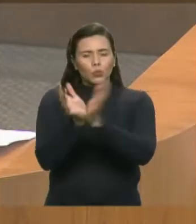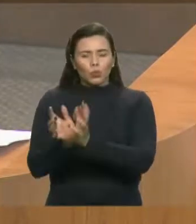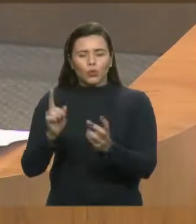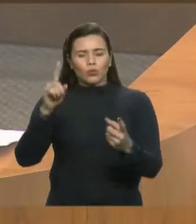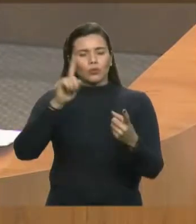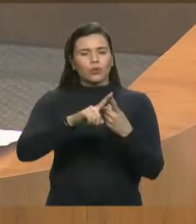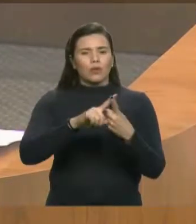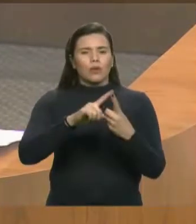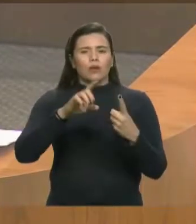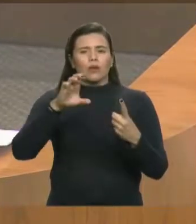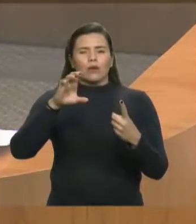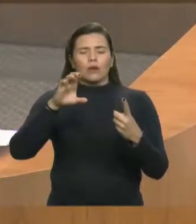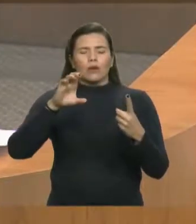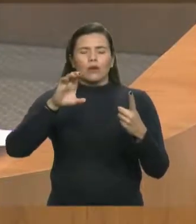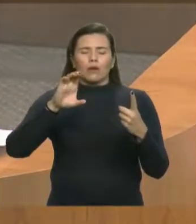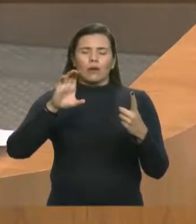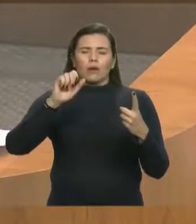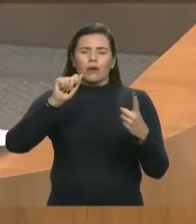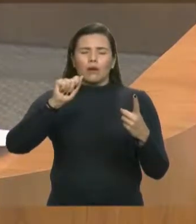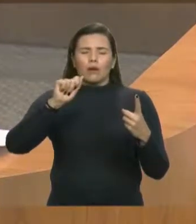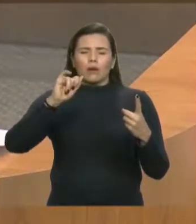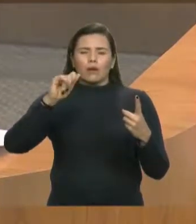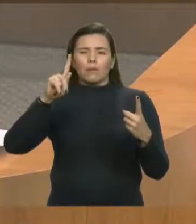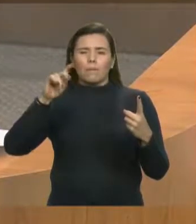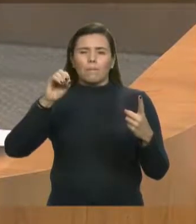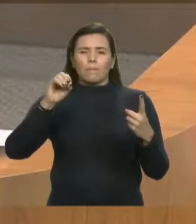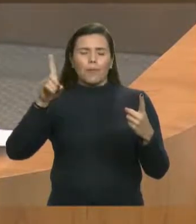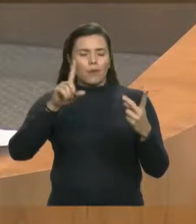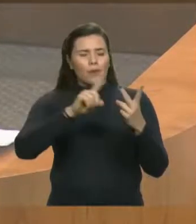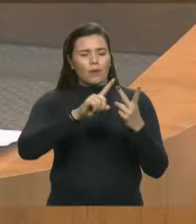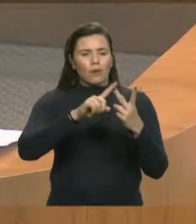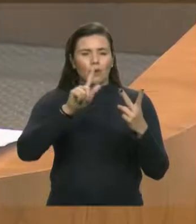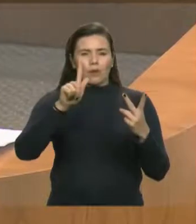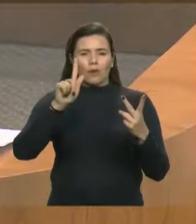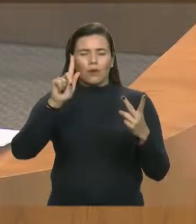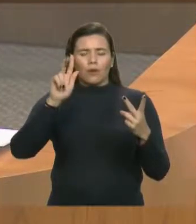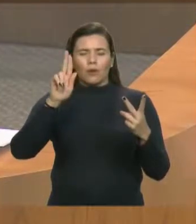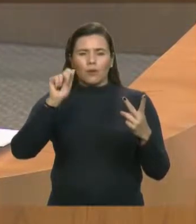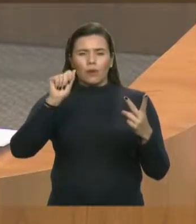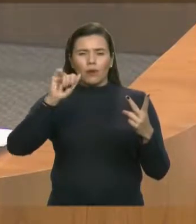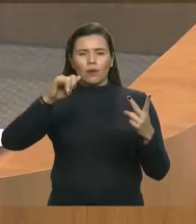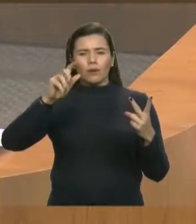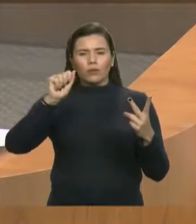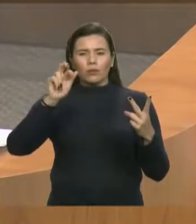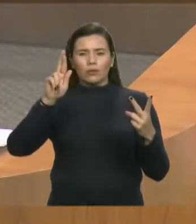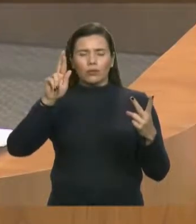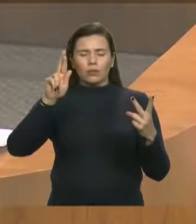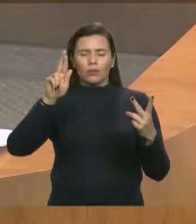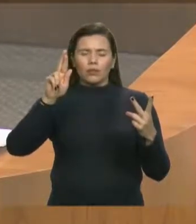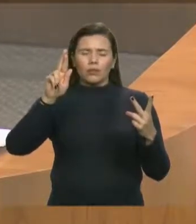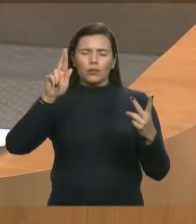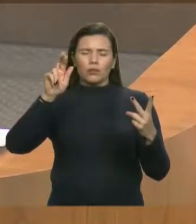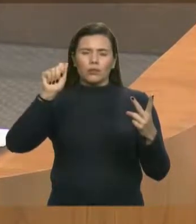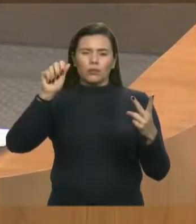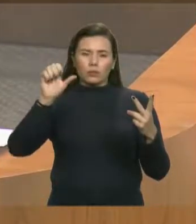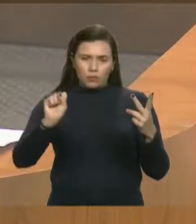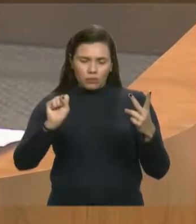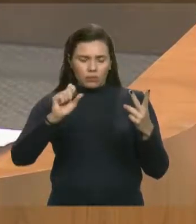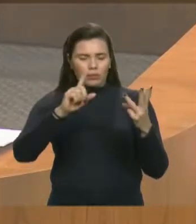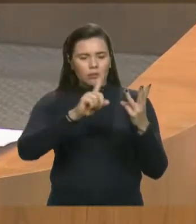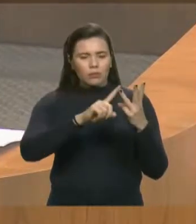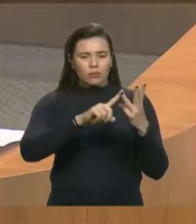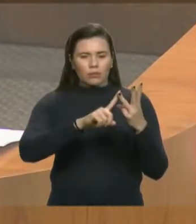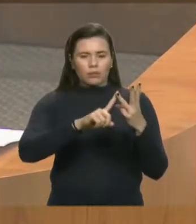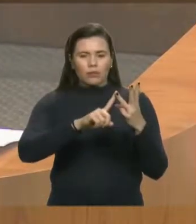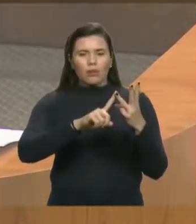Aguajás, e a floresta continua ameaçada. Mas, senhor presidente, eu trago esses